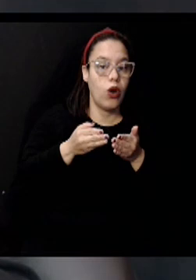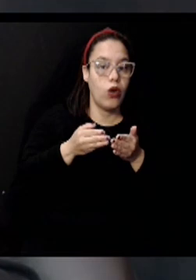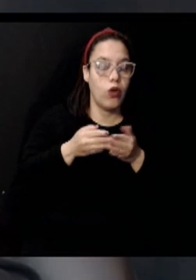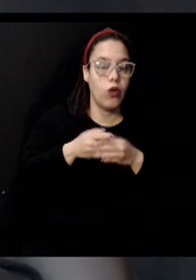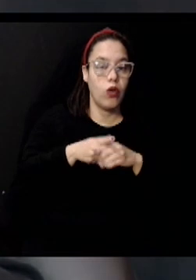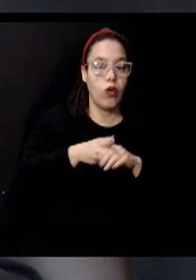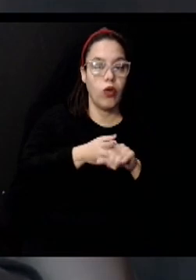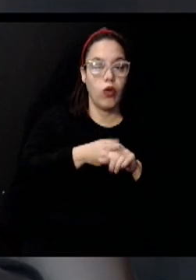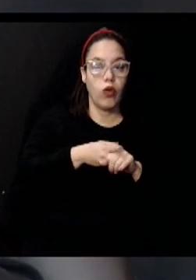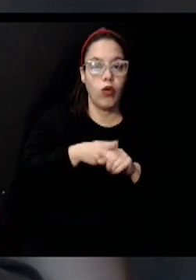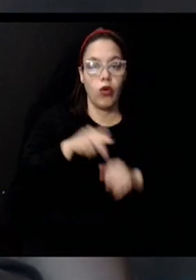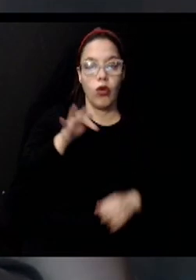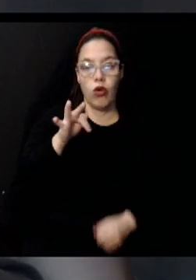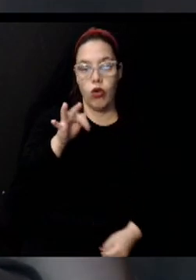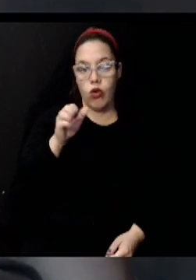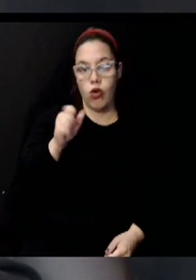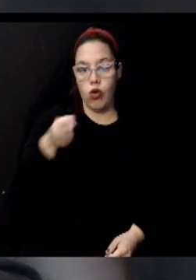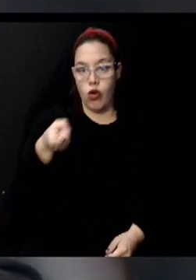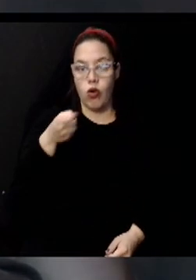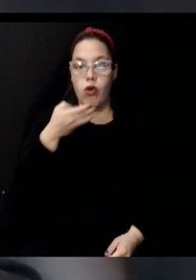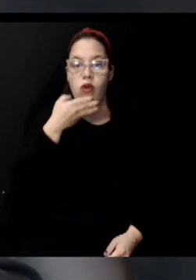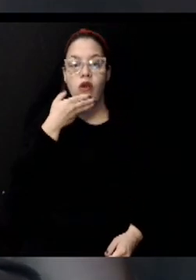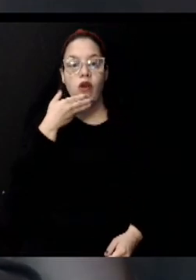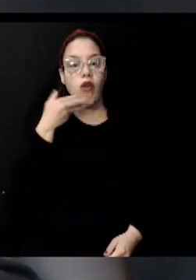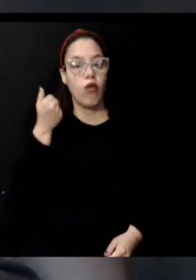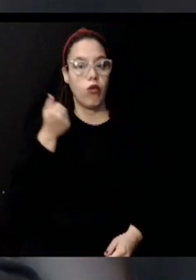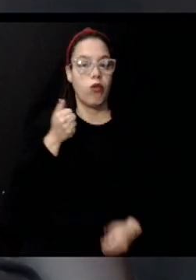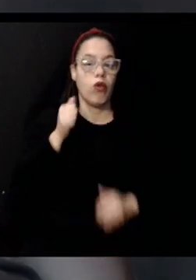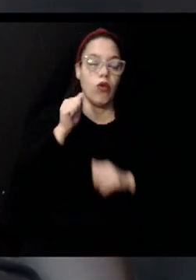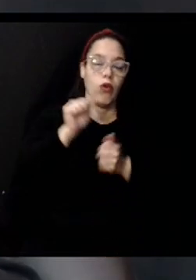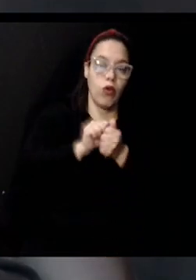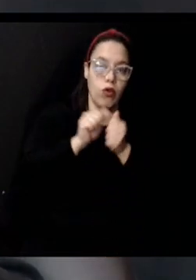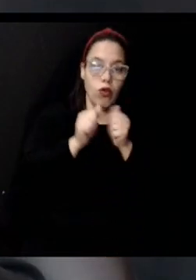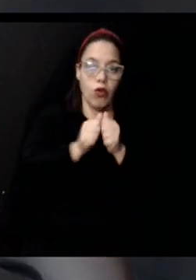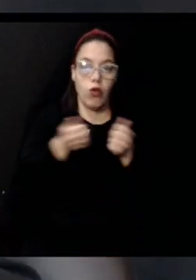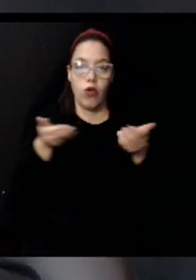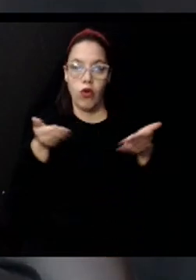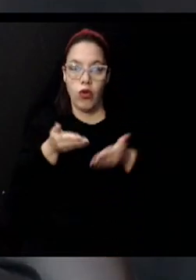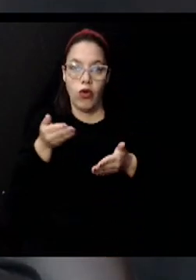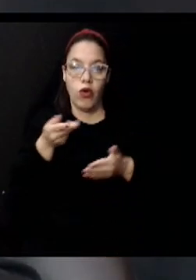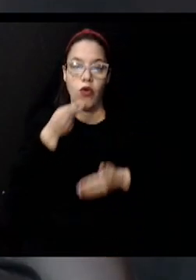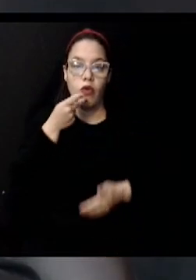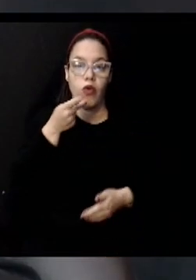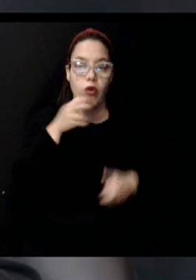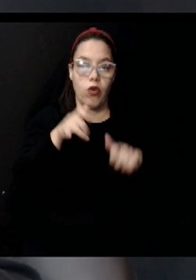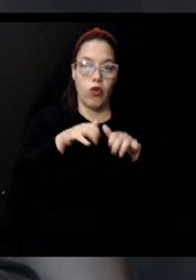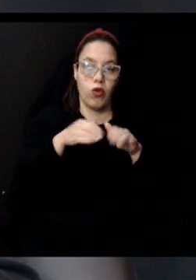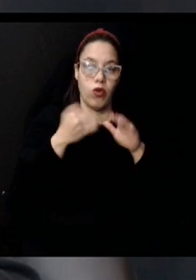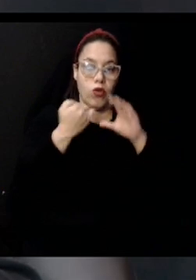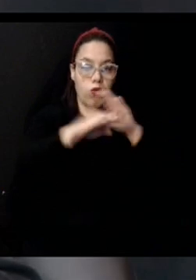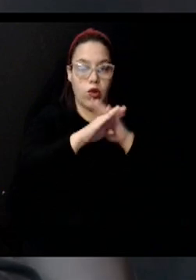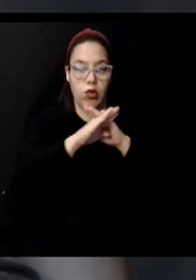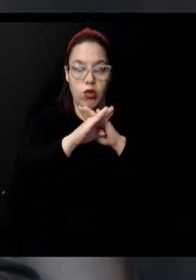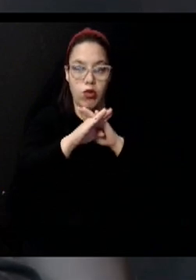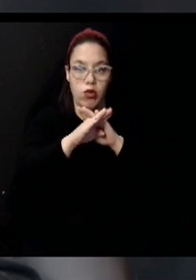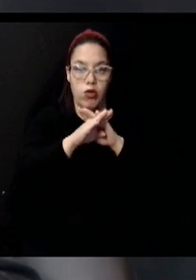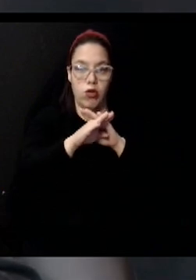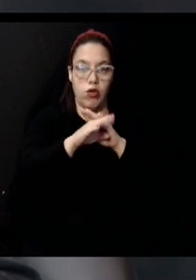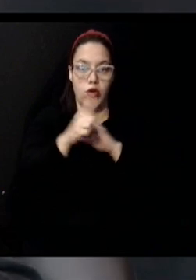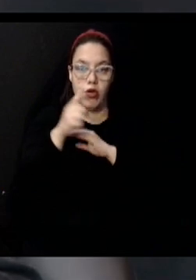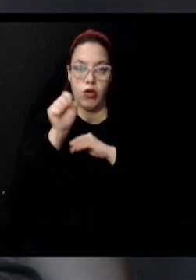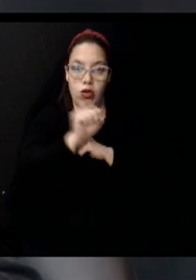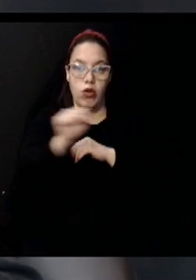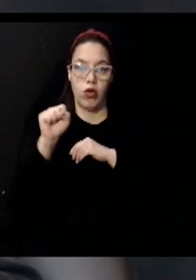já melhorou um pouquinho, tal, veio melhorando. Hoje você fala aqui, você manda um negócio ali, não tem um segundo, já está do outro lado